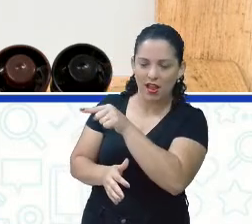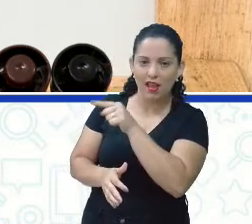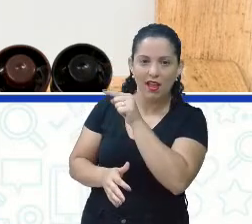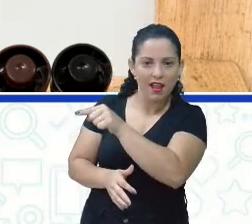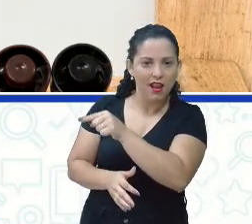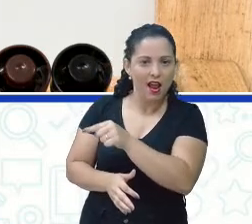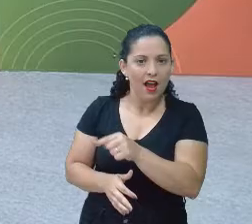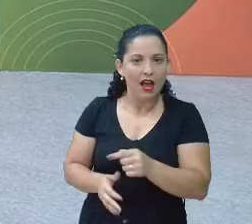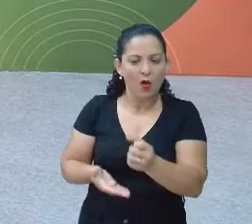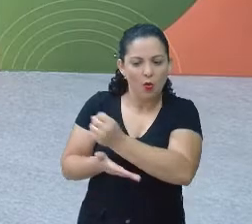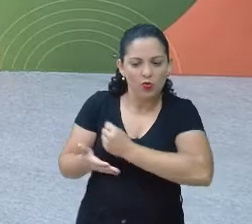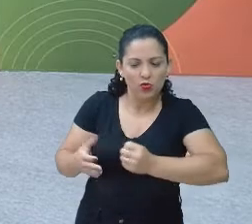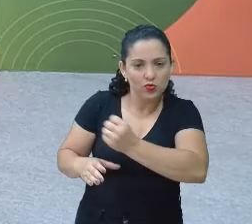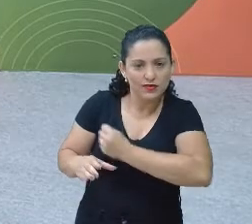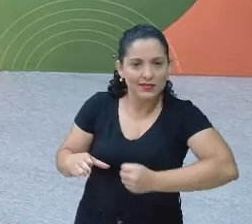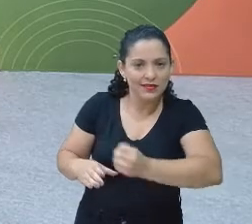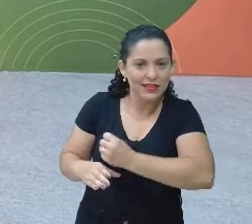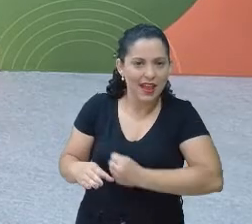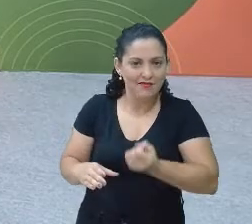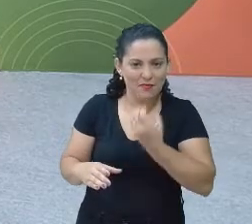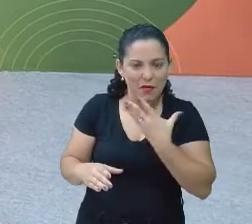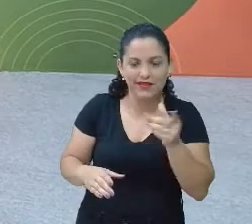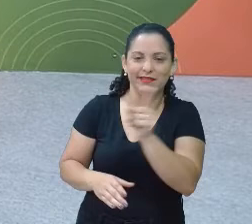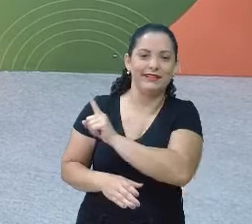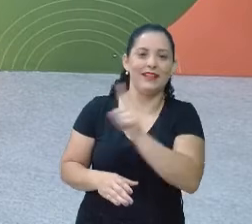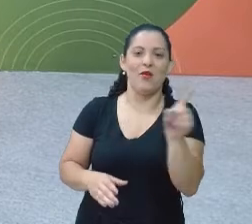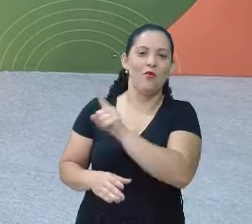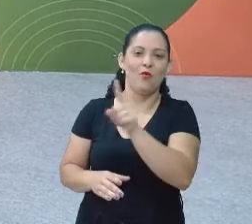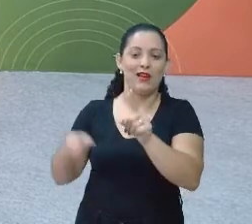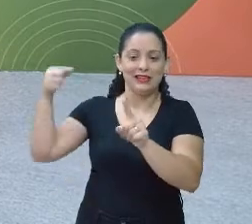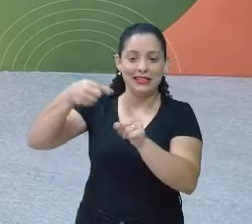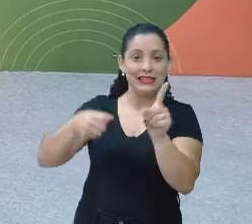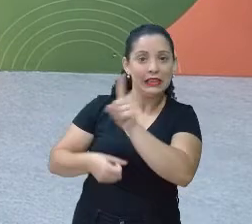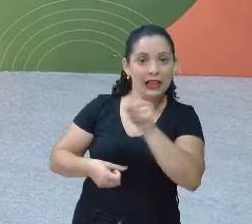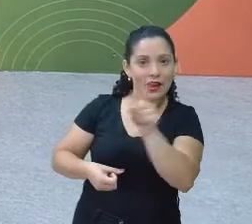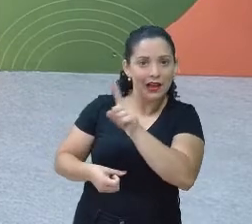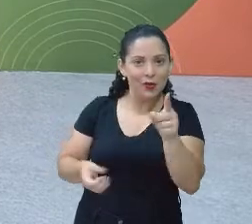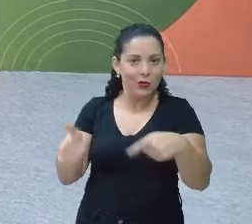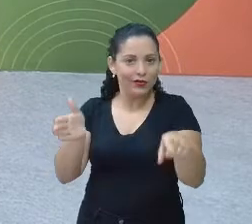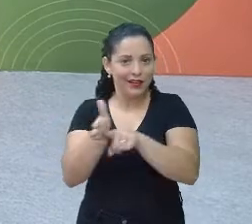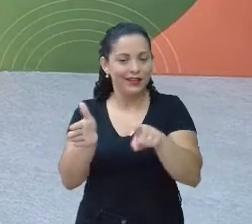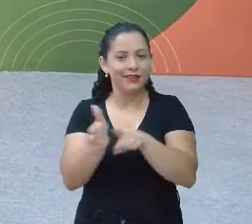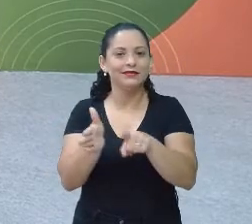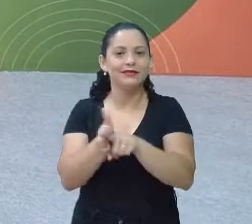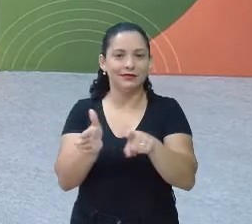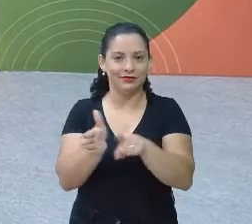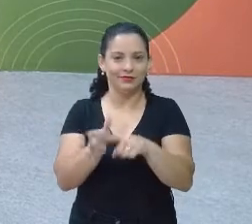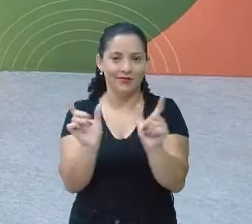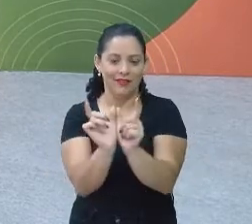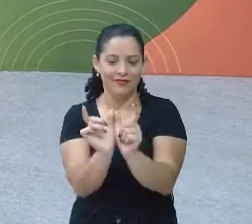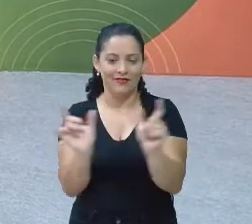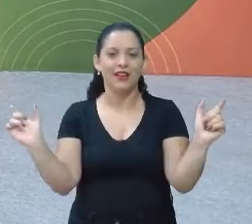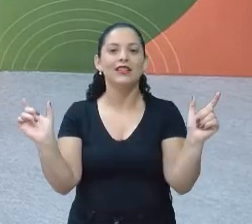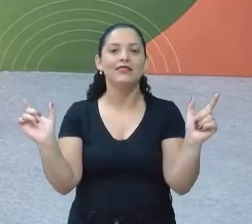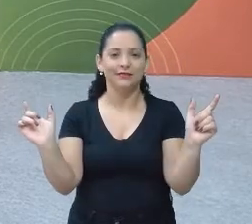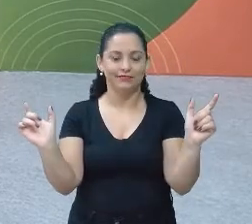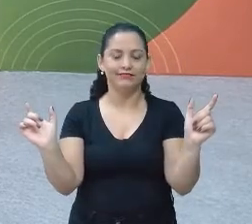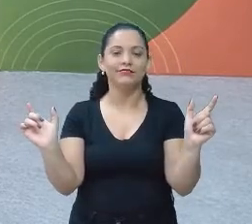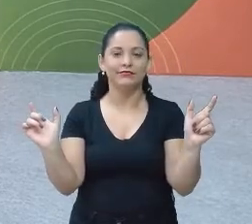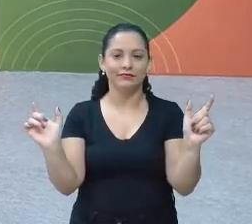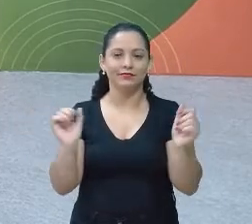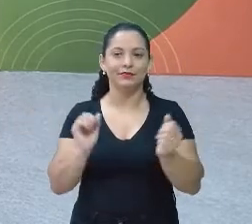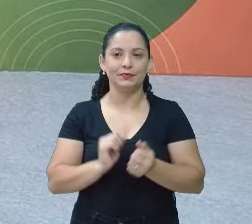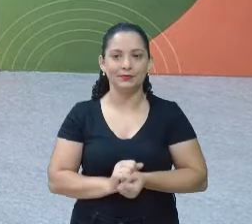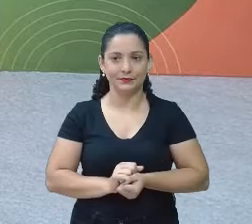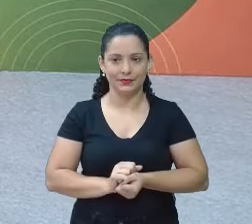Então, na hora de traduzir, a gente coloca, só faz a mudança aqui, mas a estrutura da frase é essa. Esquece a tradução, vai